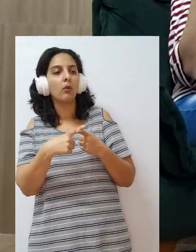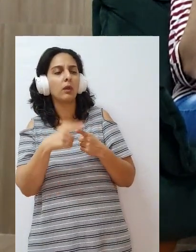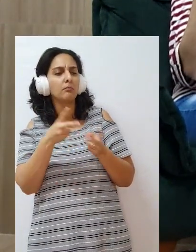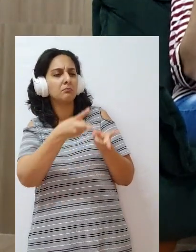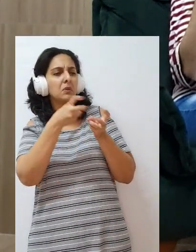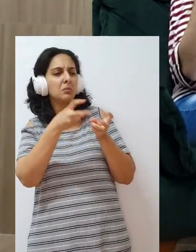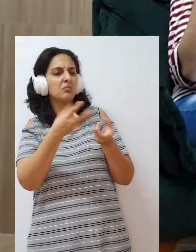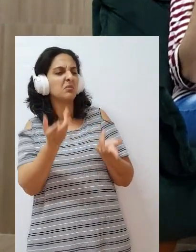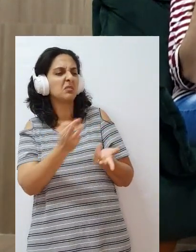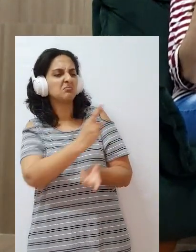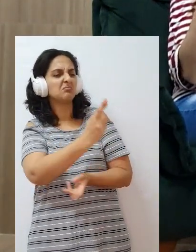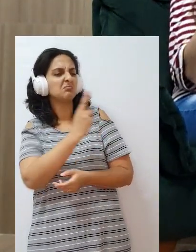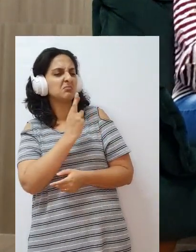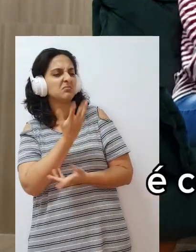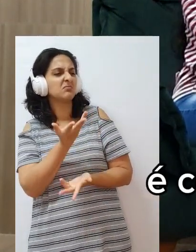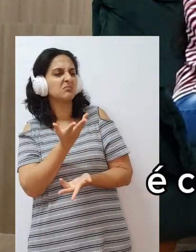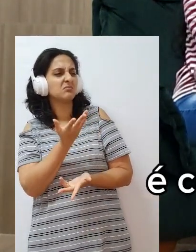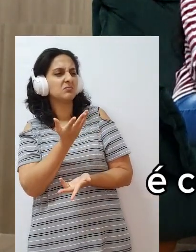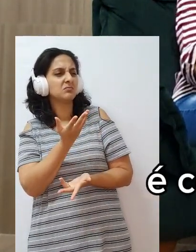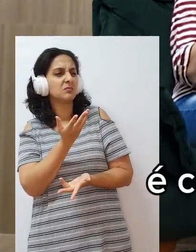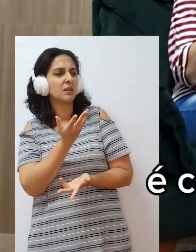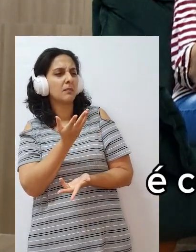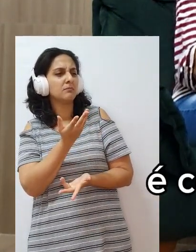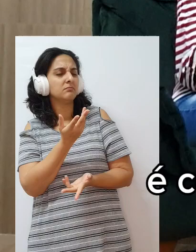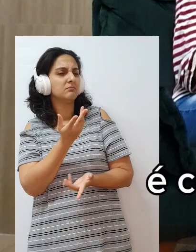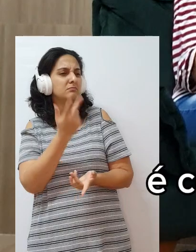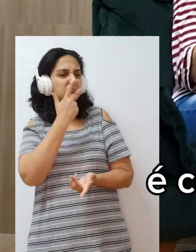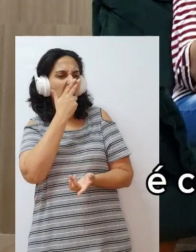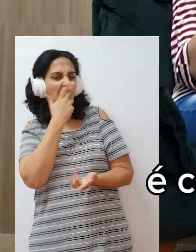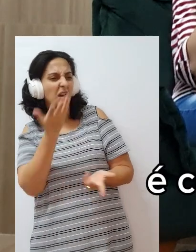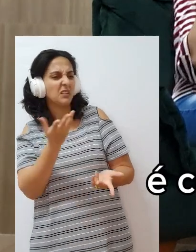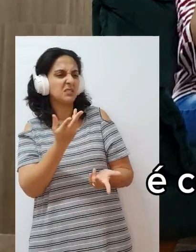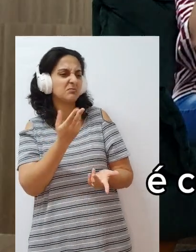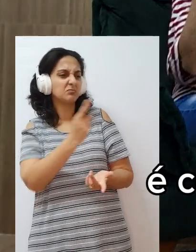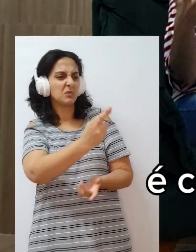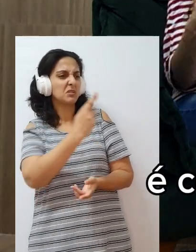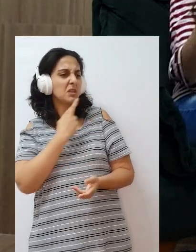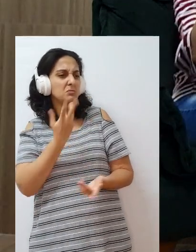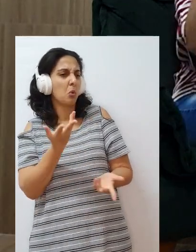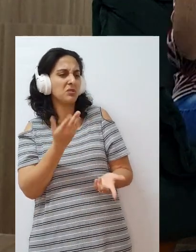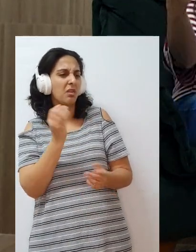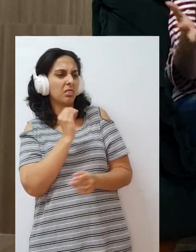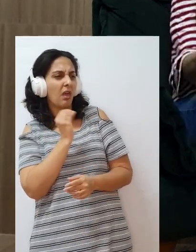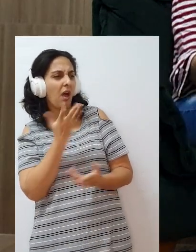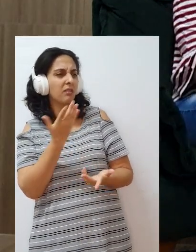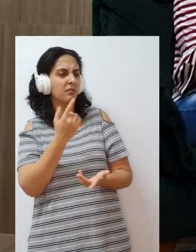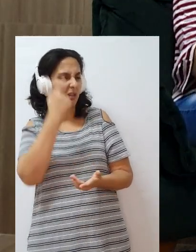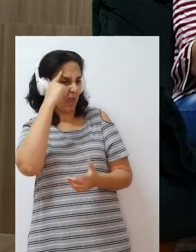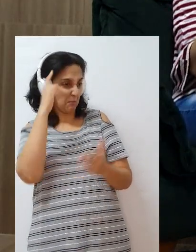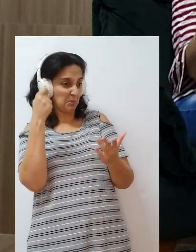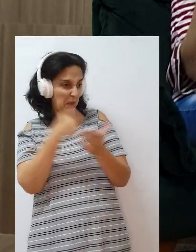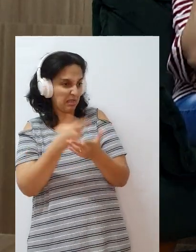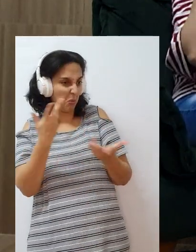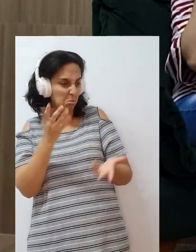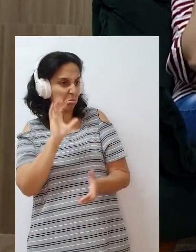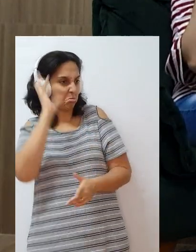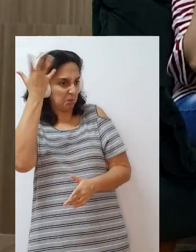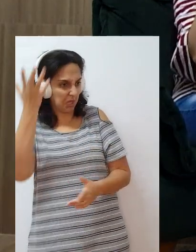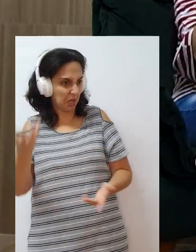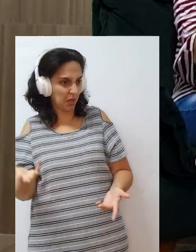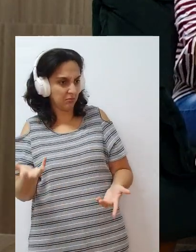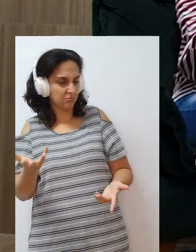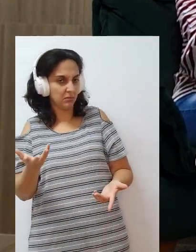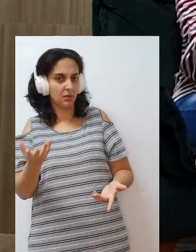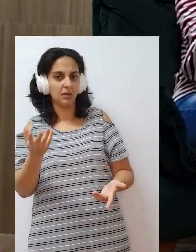está, como que a gente fala? Verbalizando, ele está com um trauma, bateu a cabeça e não pensa